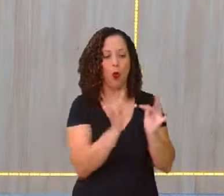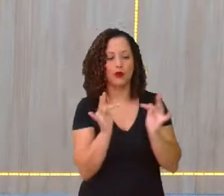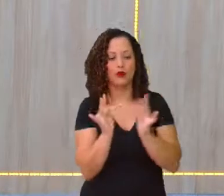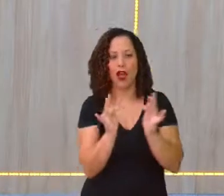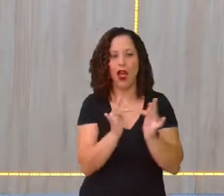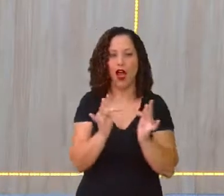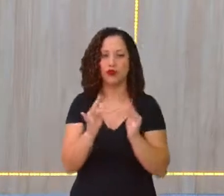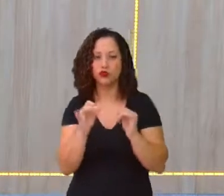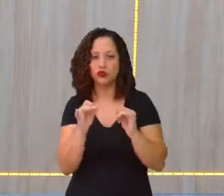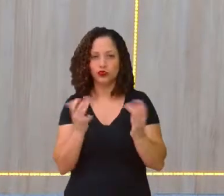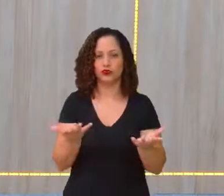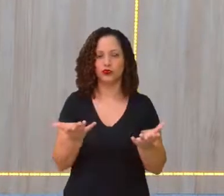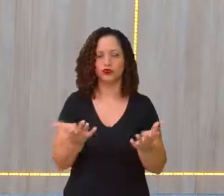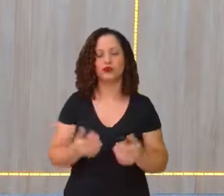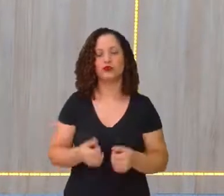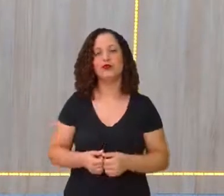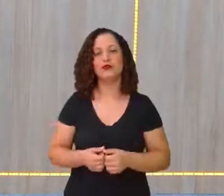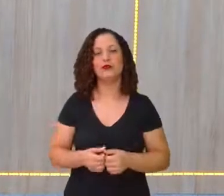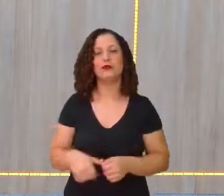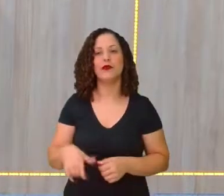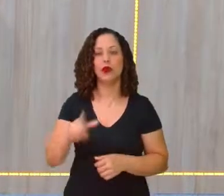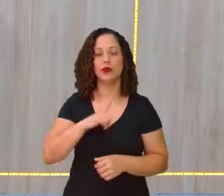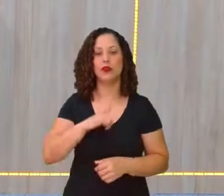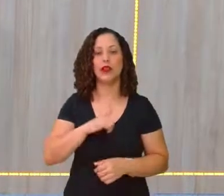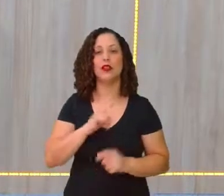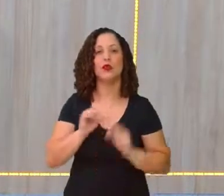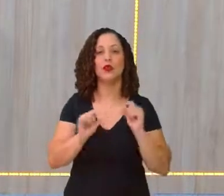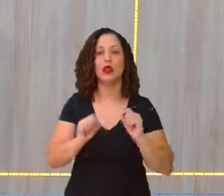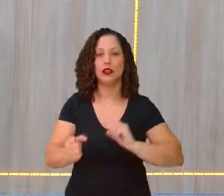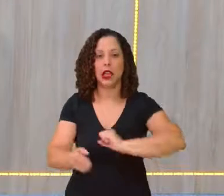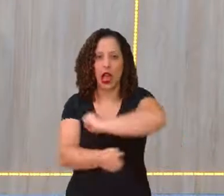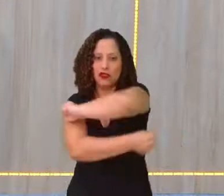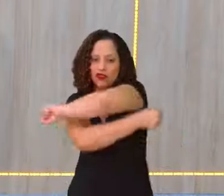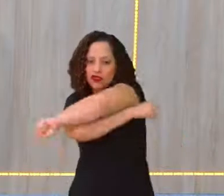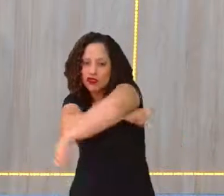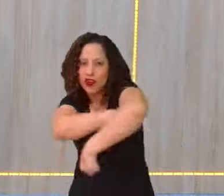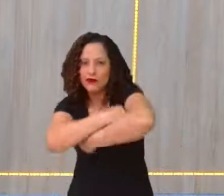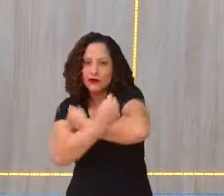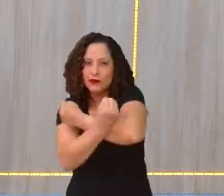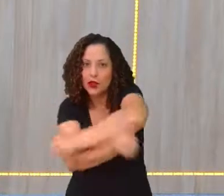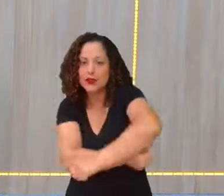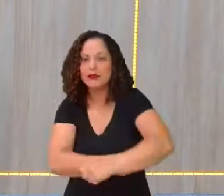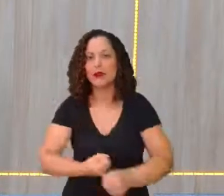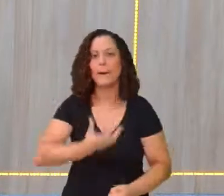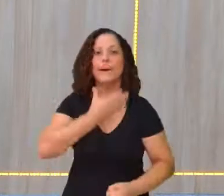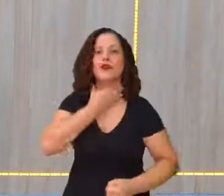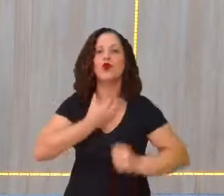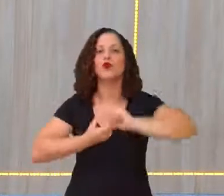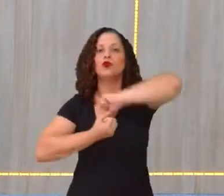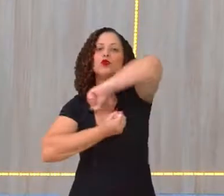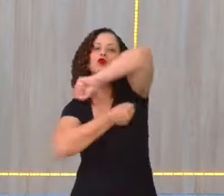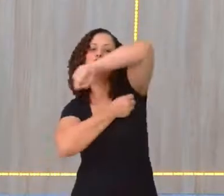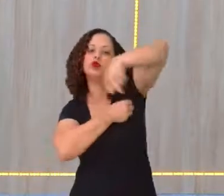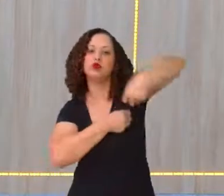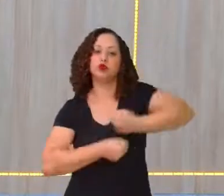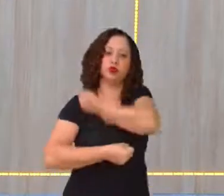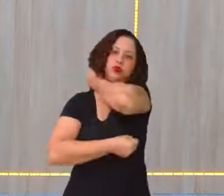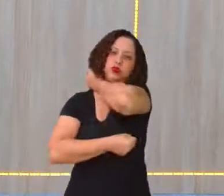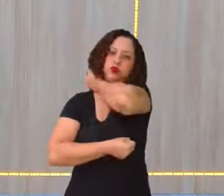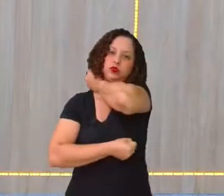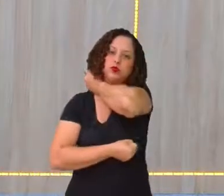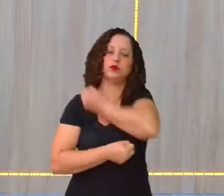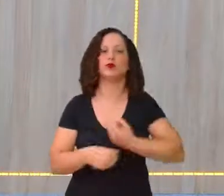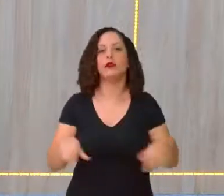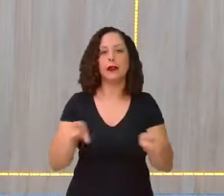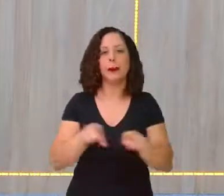direto, né? Então existem as chaves de braço, né? Os estrangulamentos, que são técnicas que envolvem